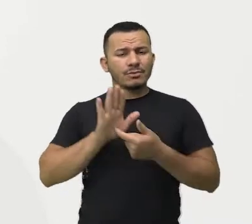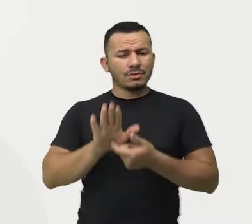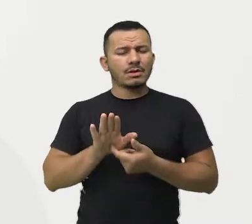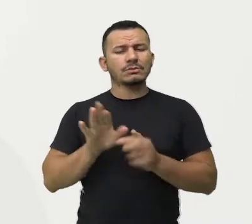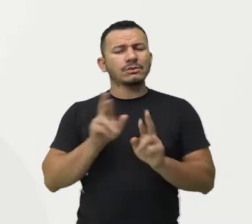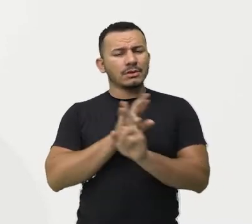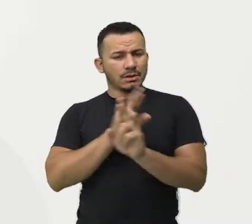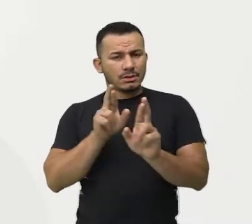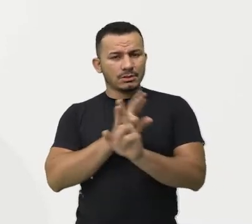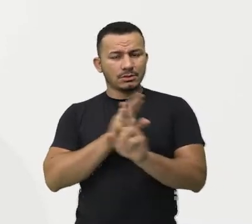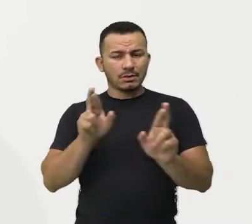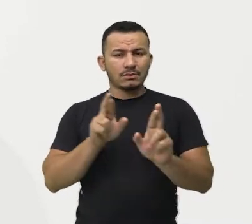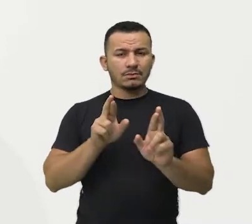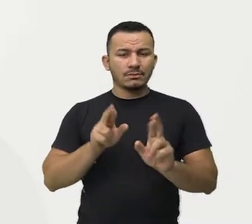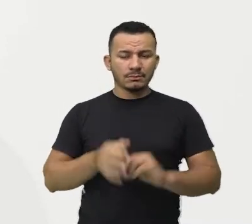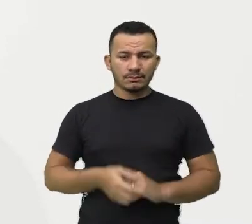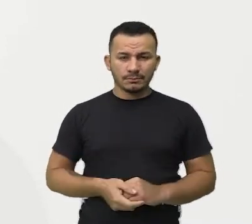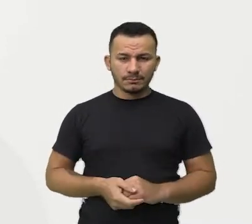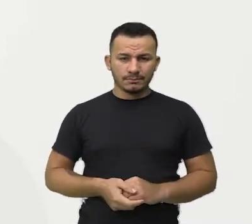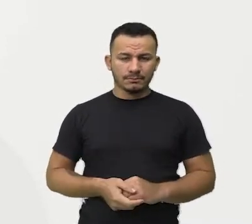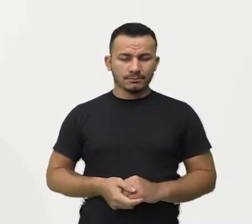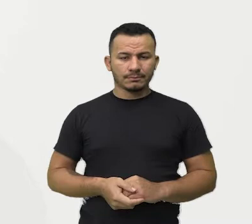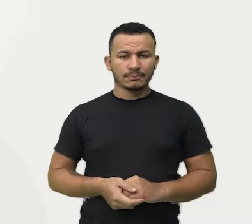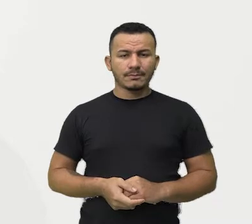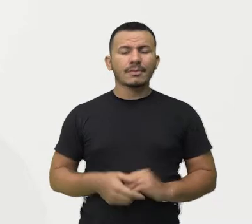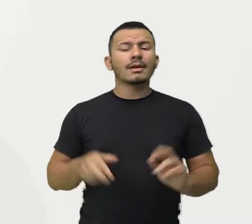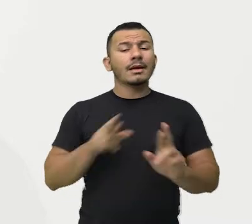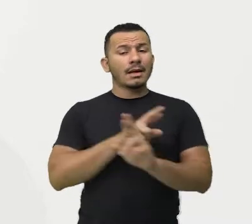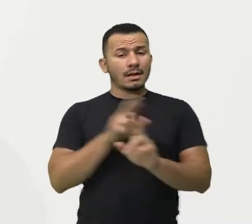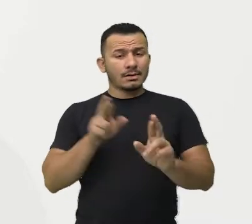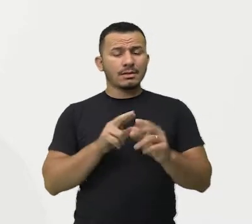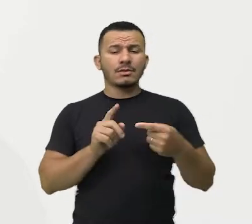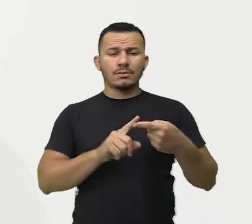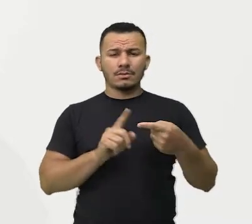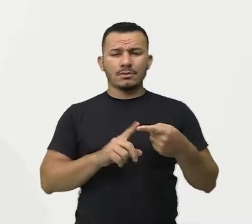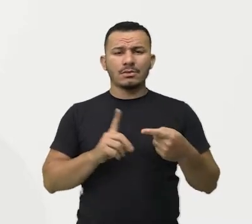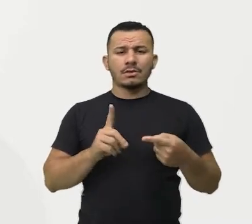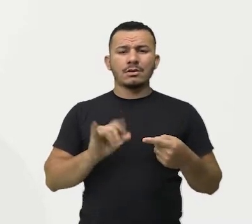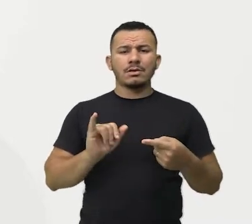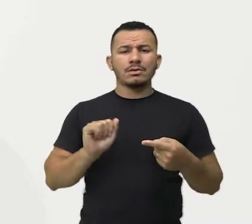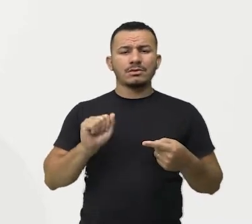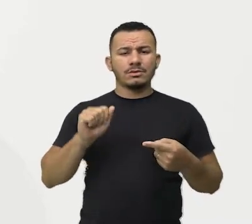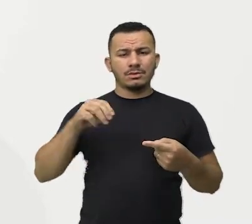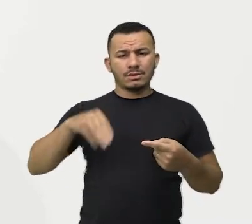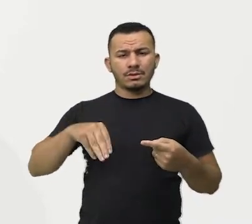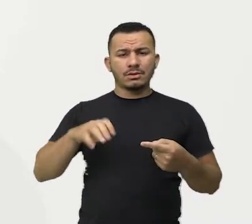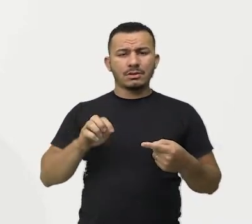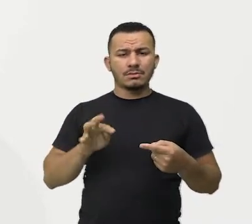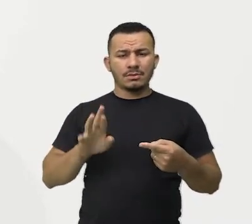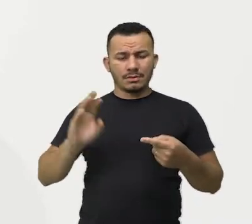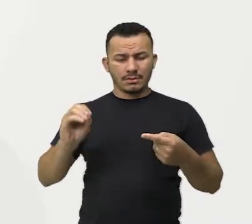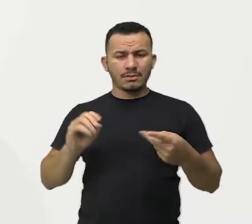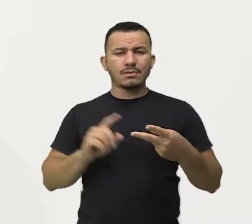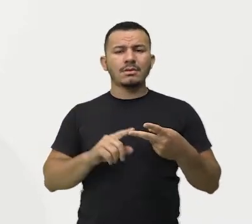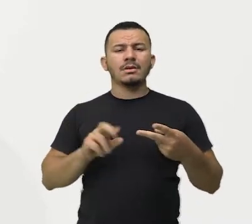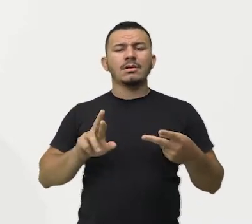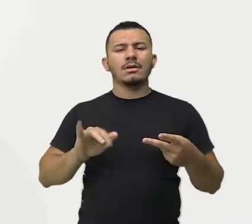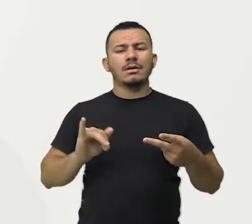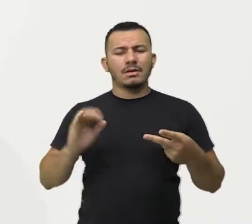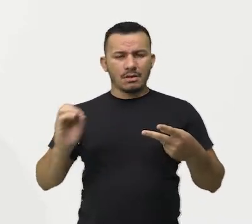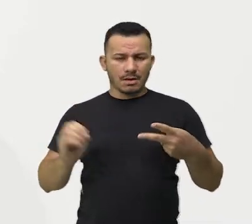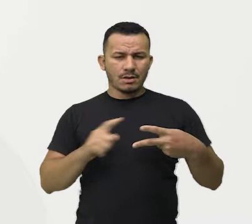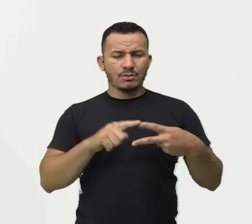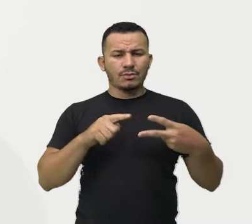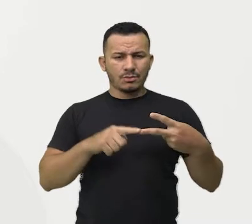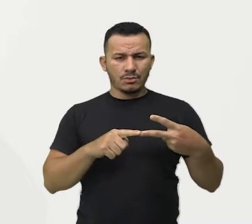pessoal, olha só uma relação importante que a gente traz aqui para você com relação ao diâmetro e ao raio. Olha